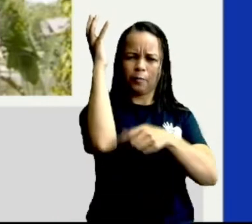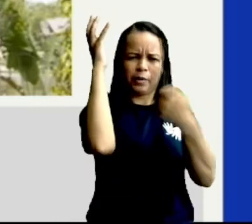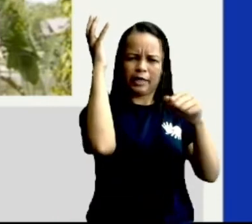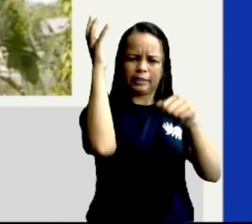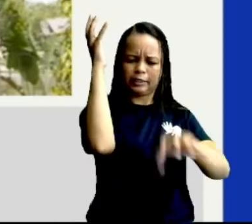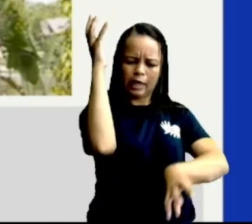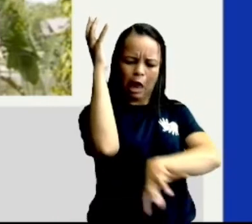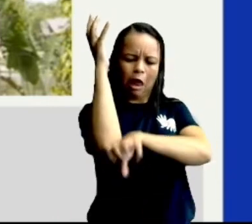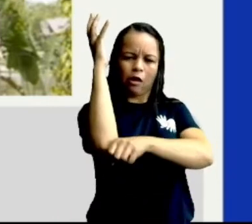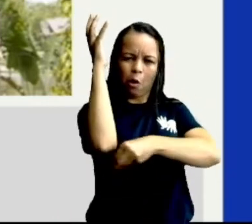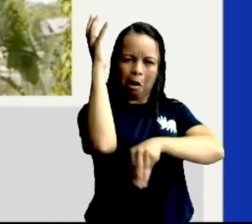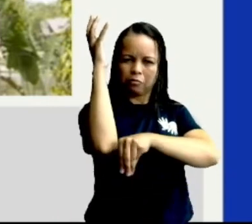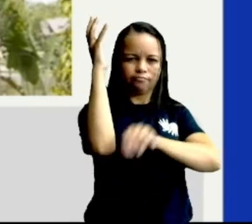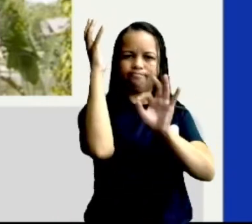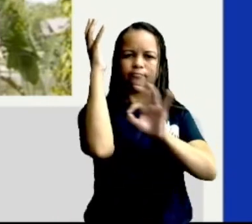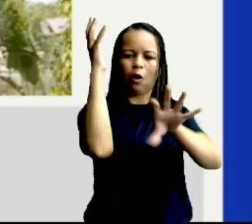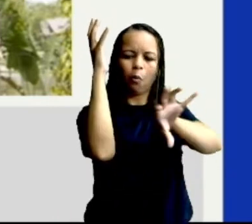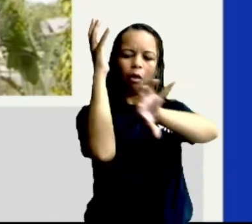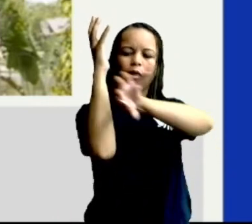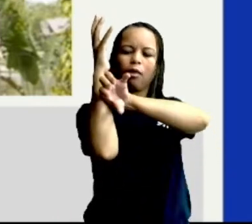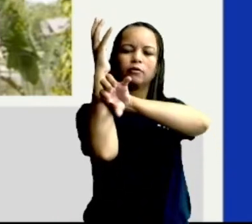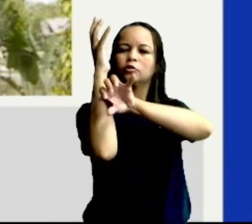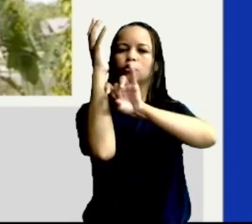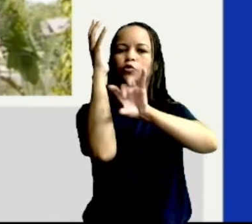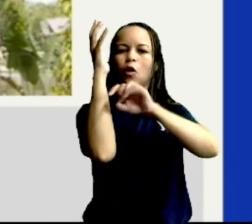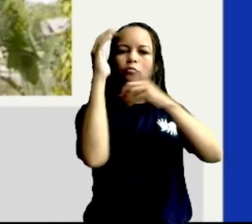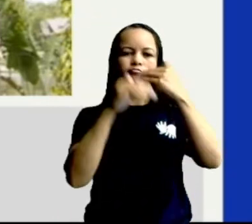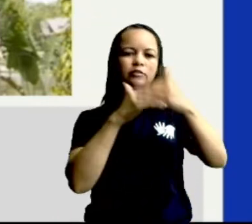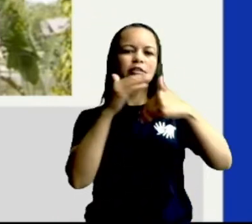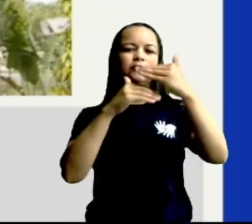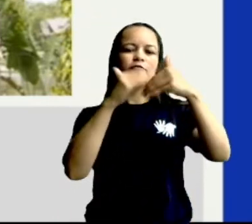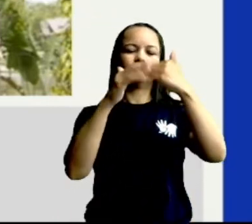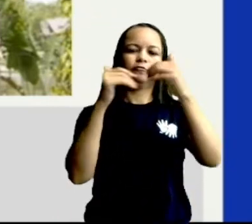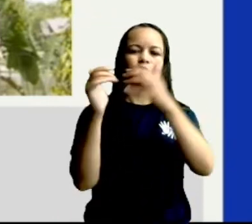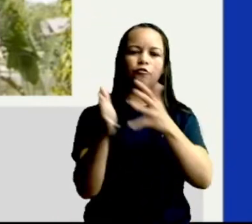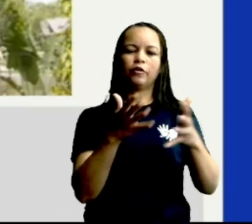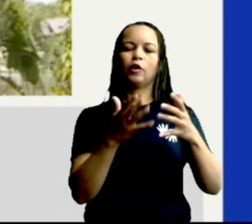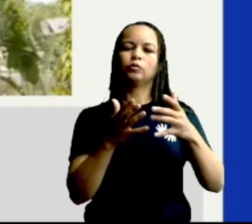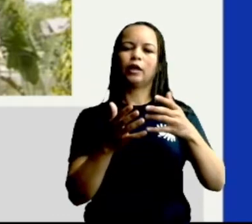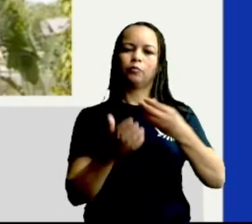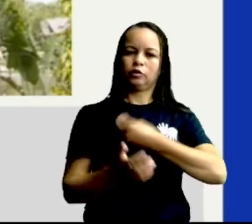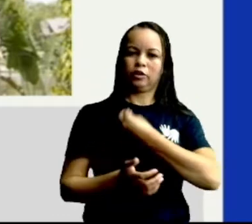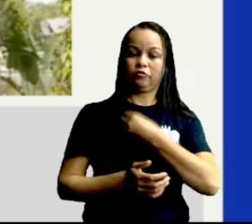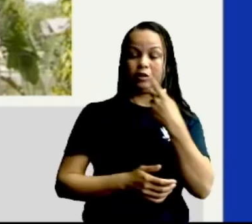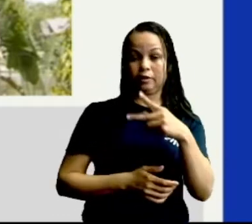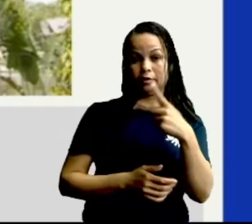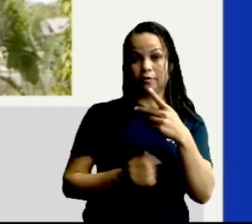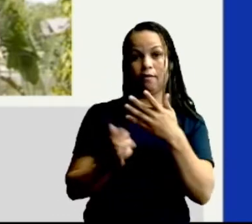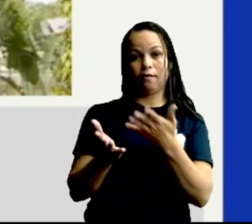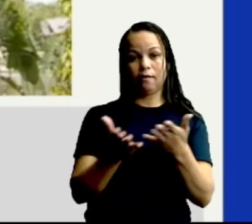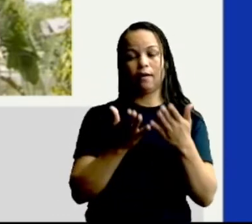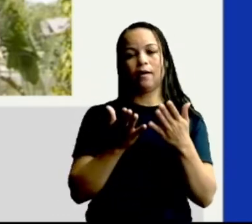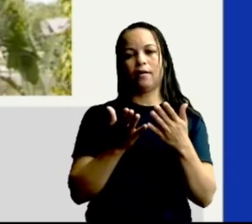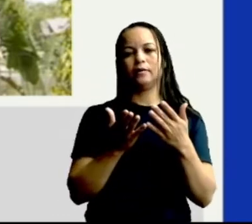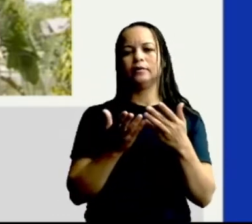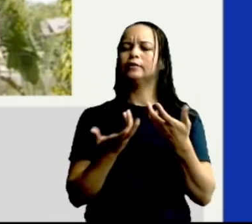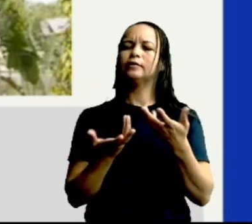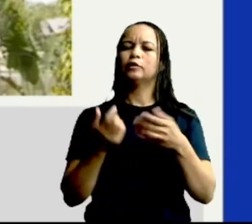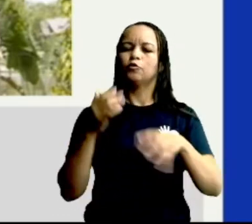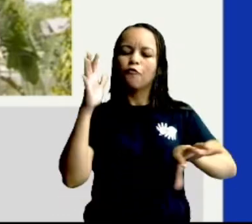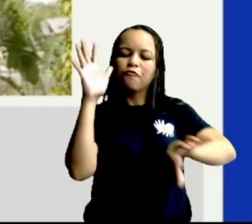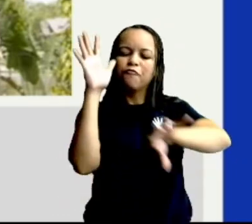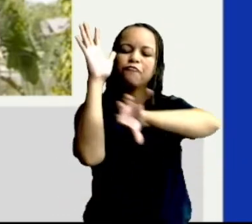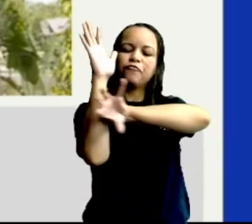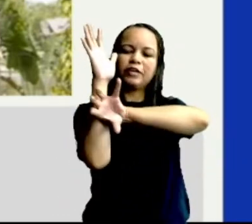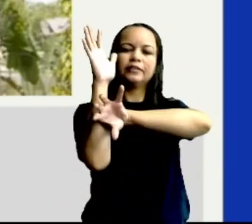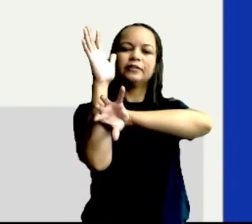estar ligadas ao solo. Elas podem se desenvolver e viver aí o tempo de vida previsto, sendo